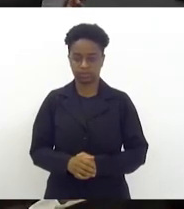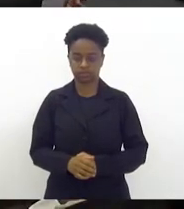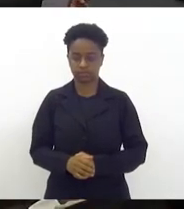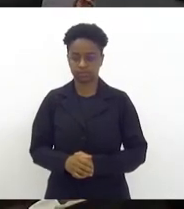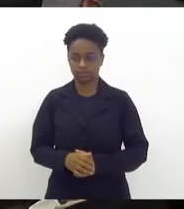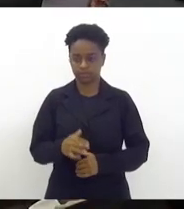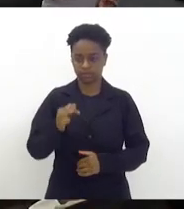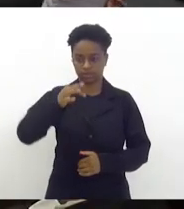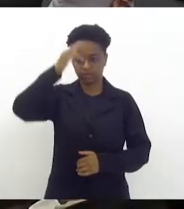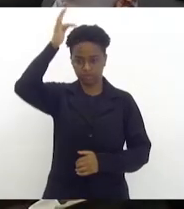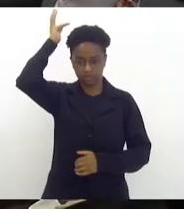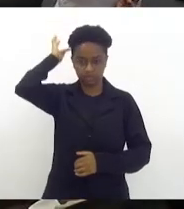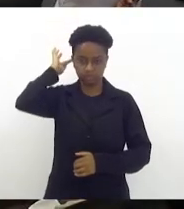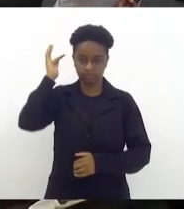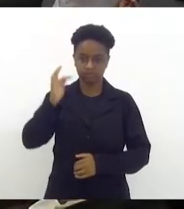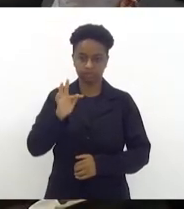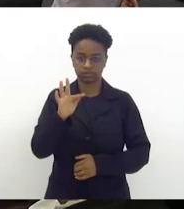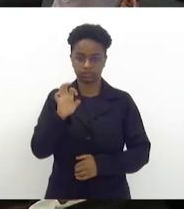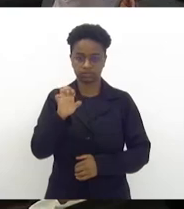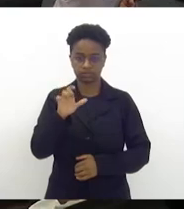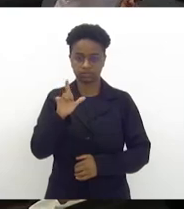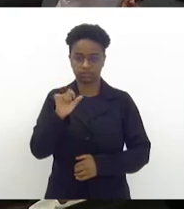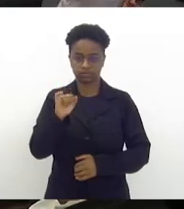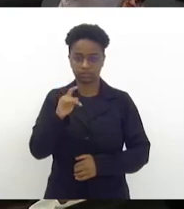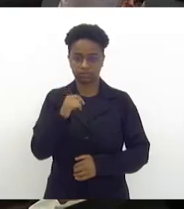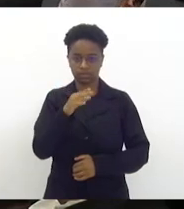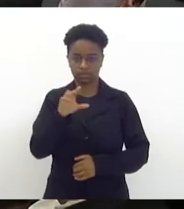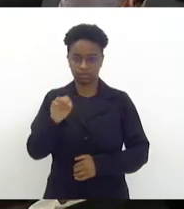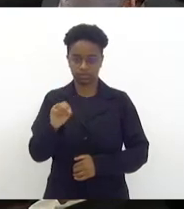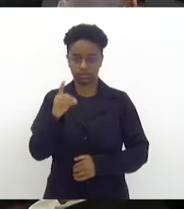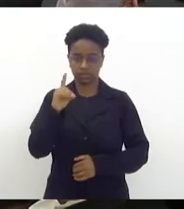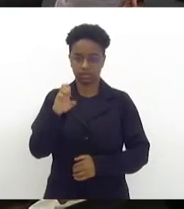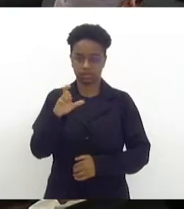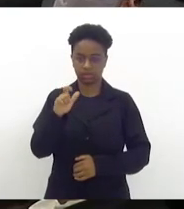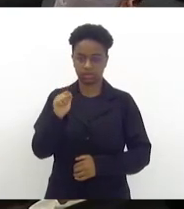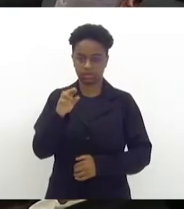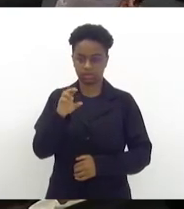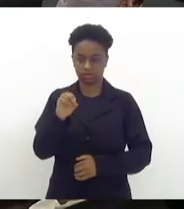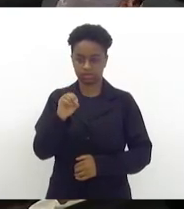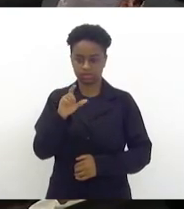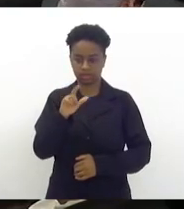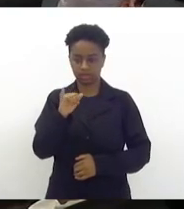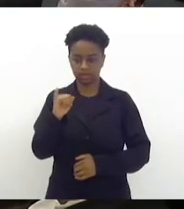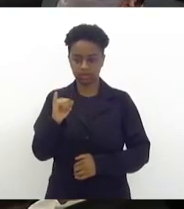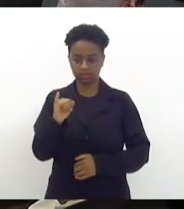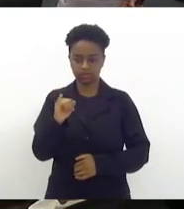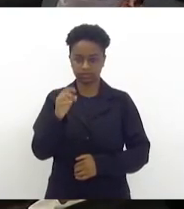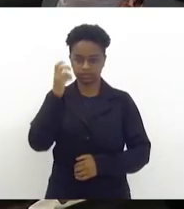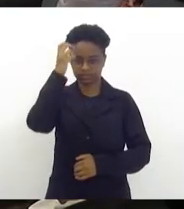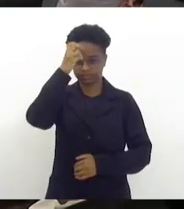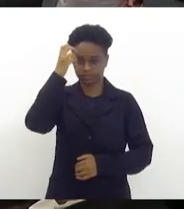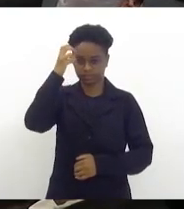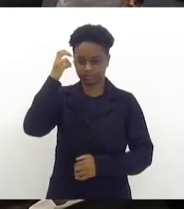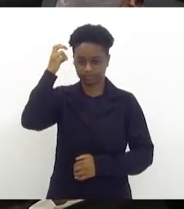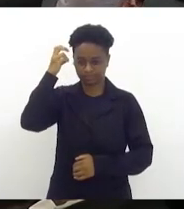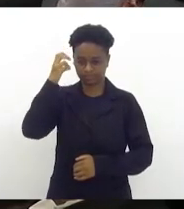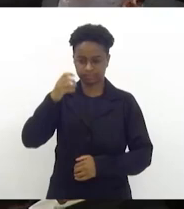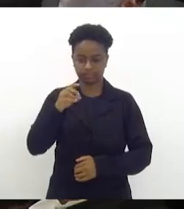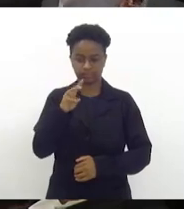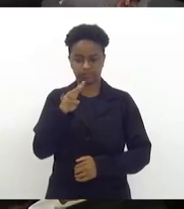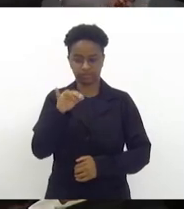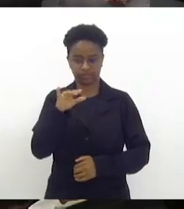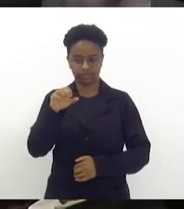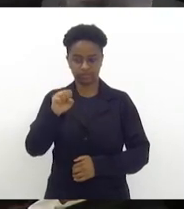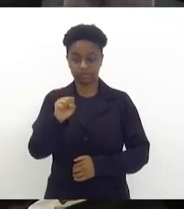Fred Pacheco, Felipinho do Raves, Guilherme Delalore, Verônica Lima, Vinícius